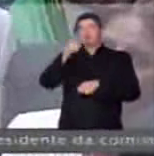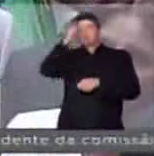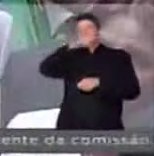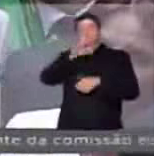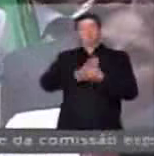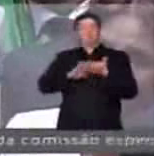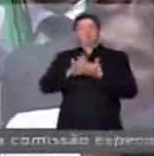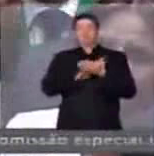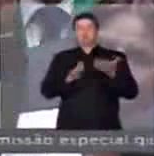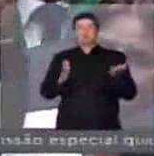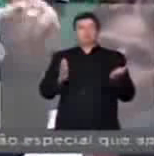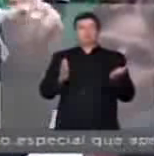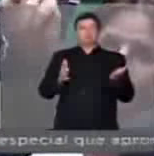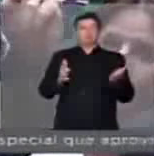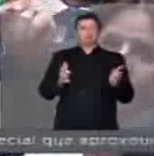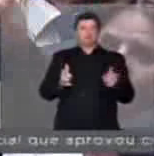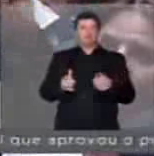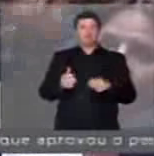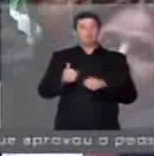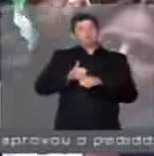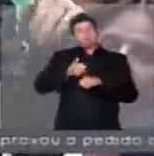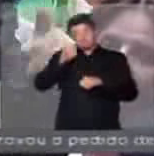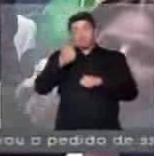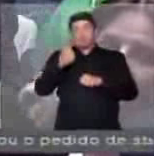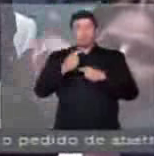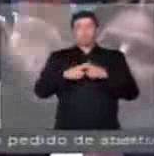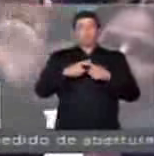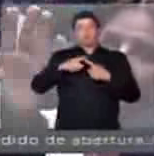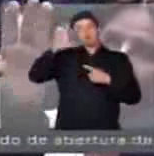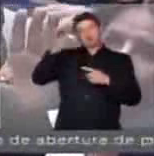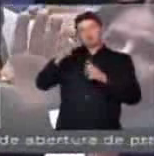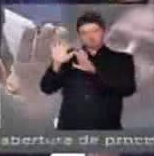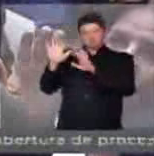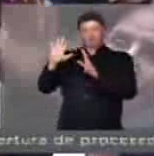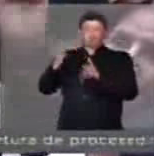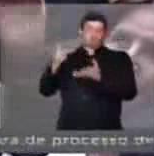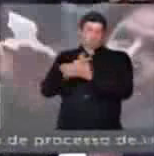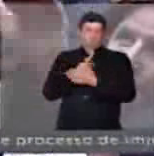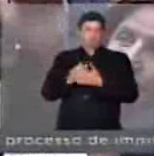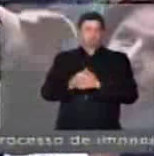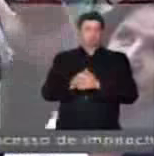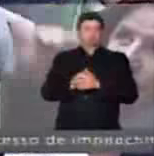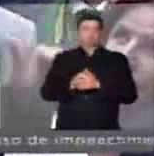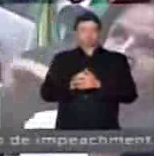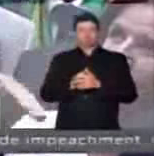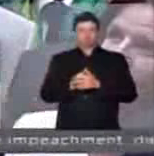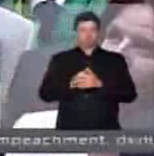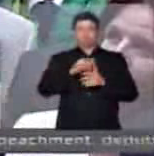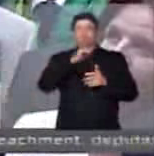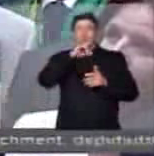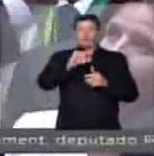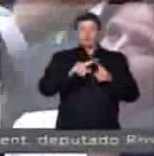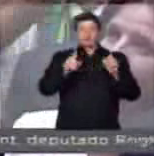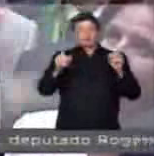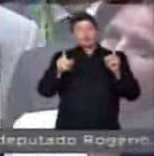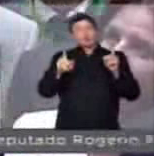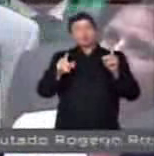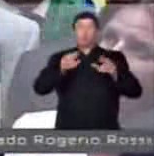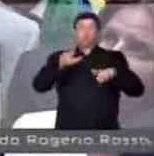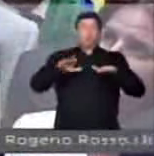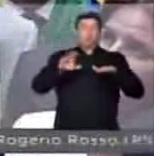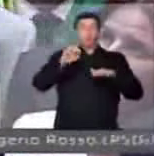difícil do que passou. Melhorou, porque a decisão já está tomada. É menos ruim. Ou talvez